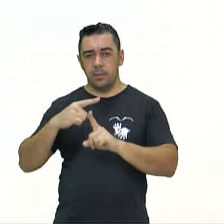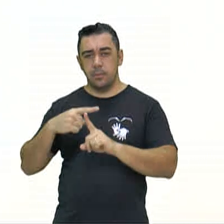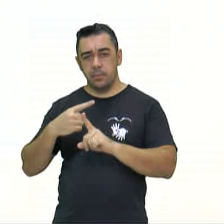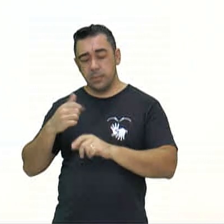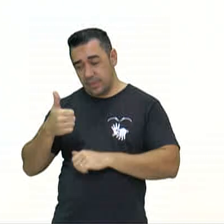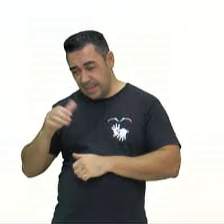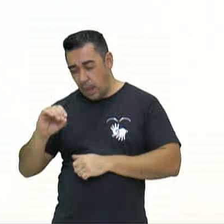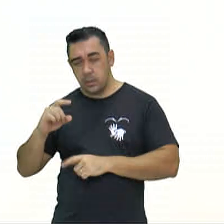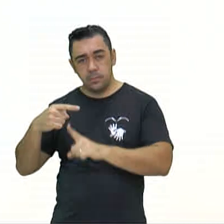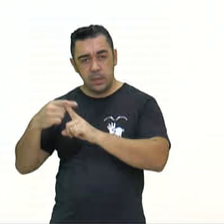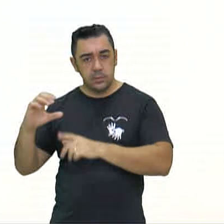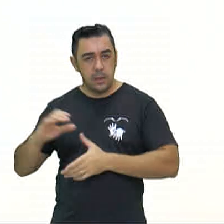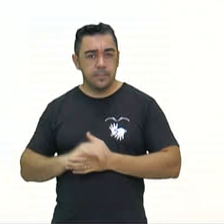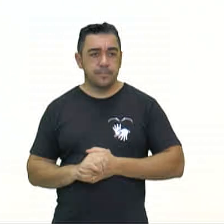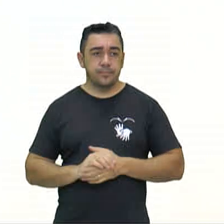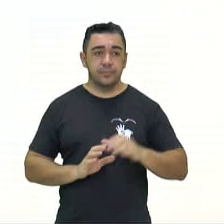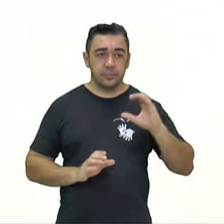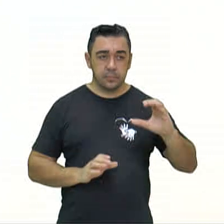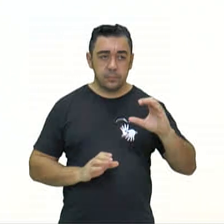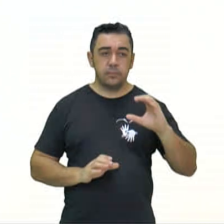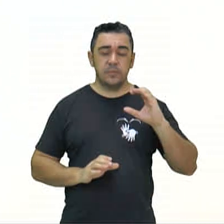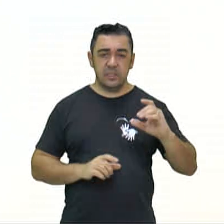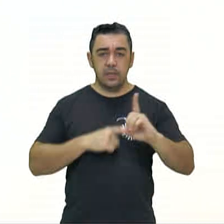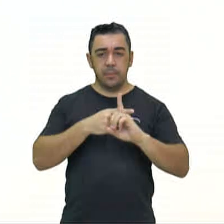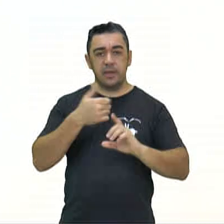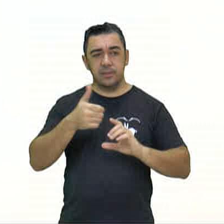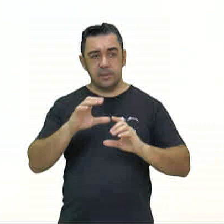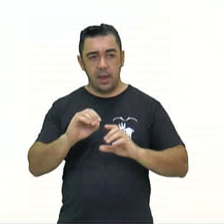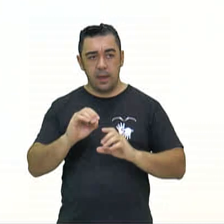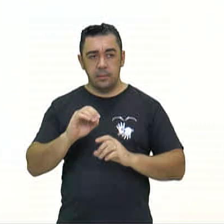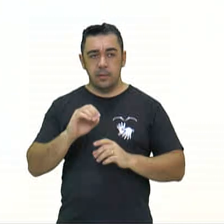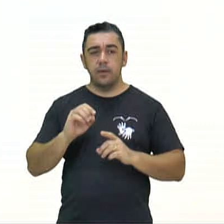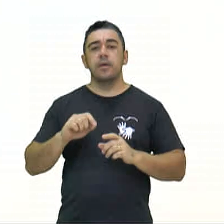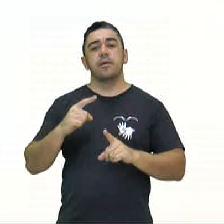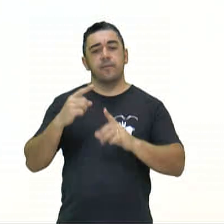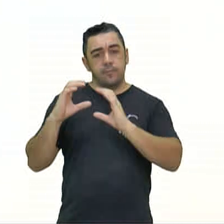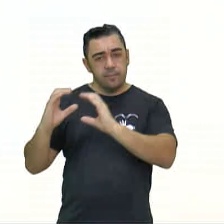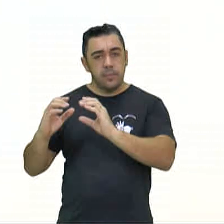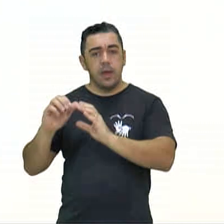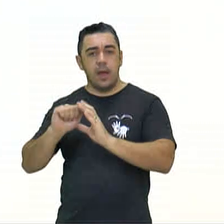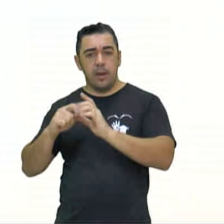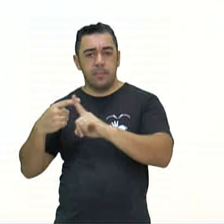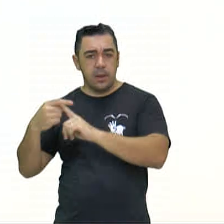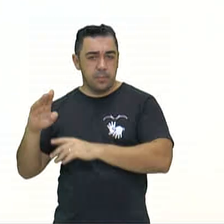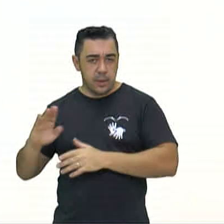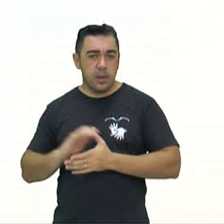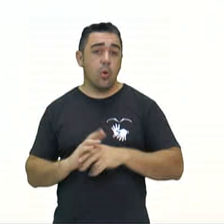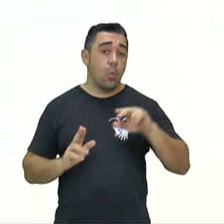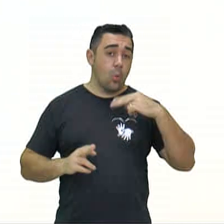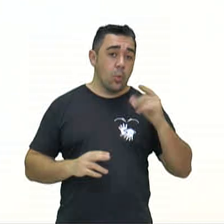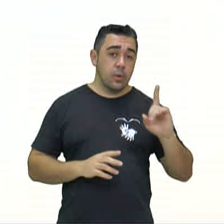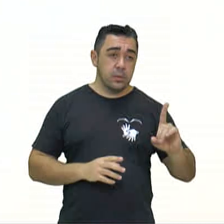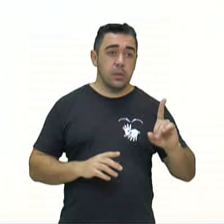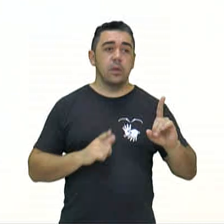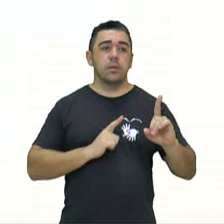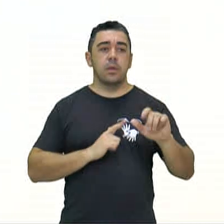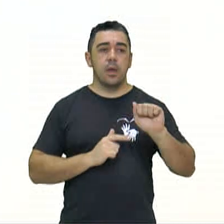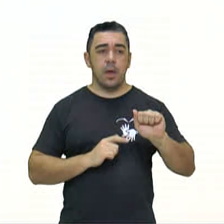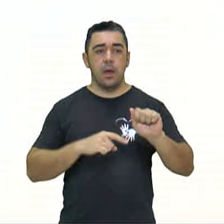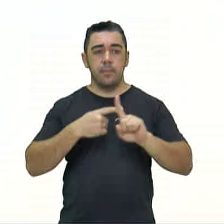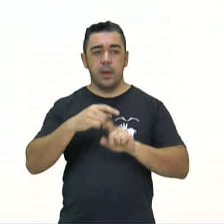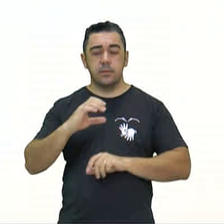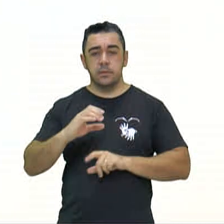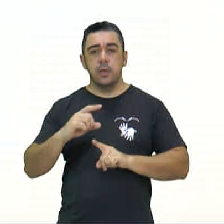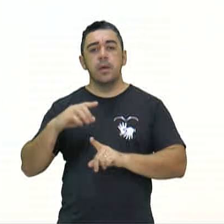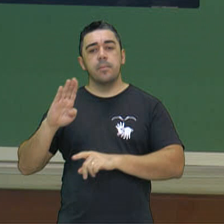C, na letra C, C mais 10 que multiplica A mais B, ou na letra D, A mais C que multiplica B